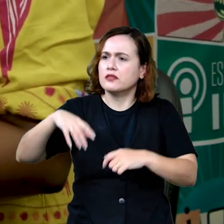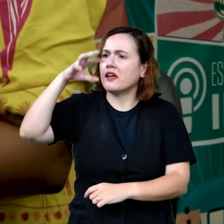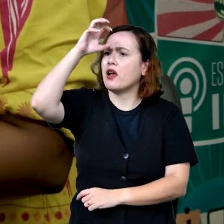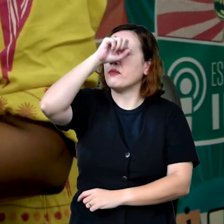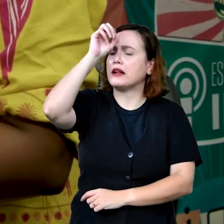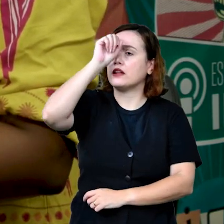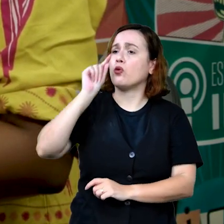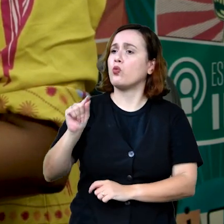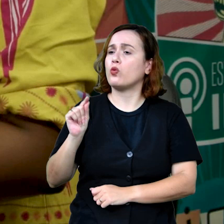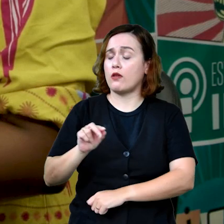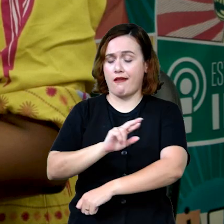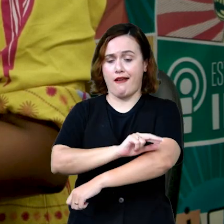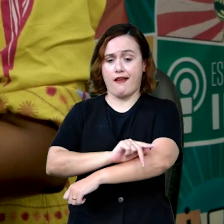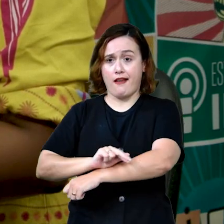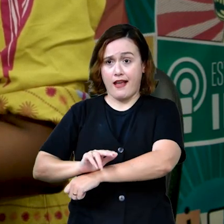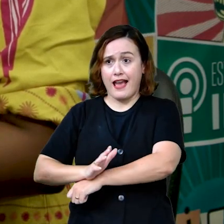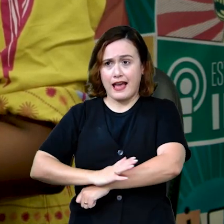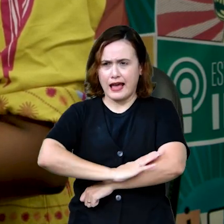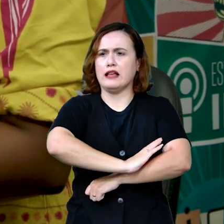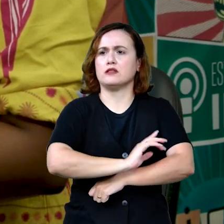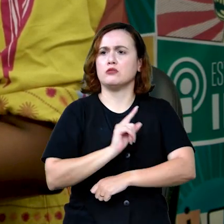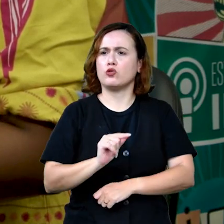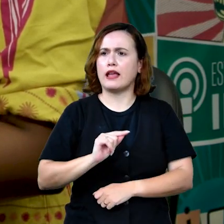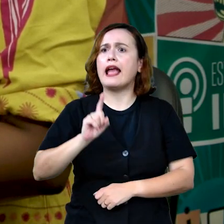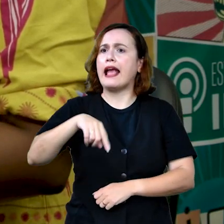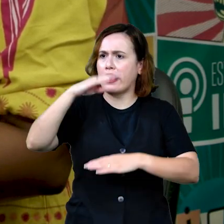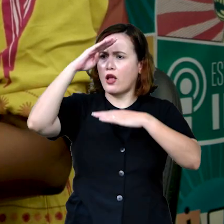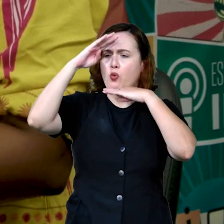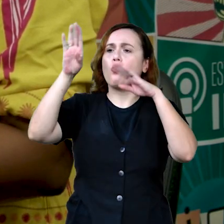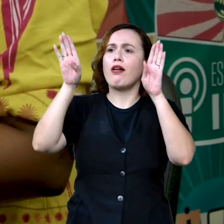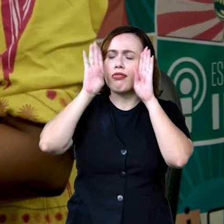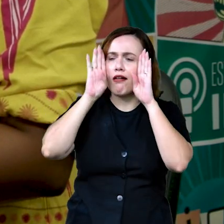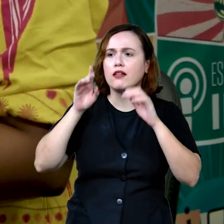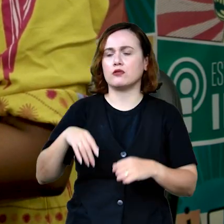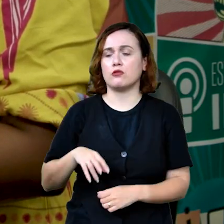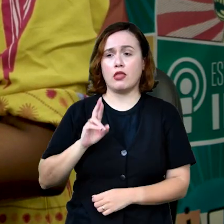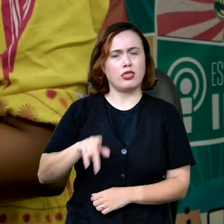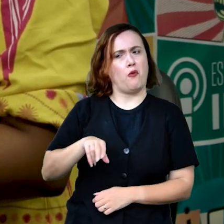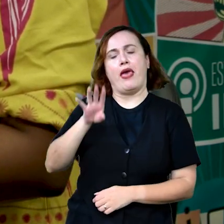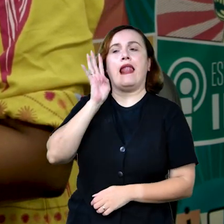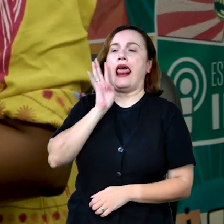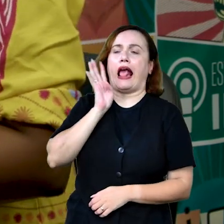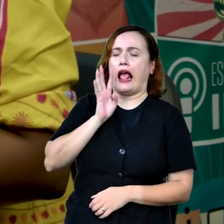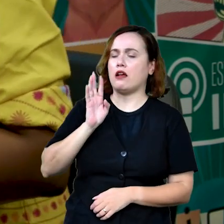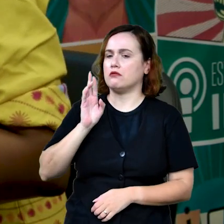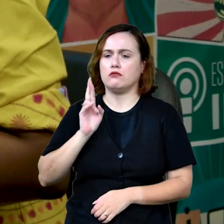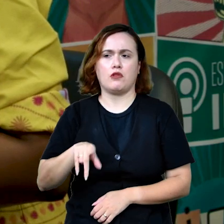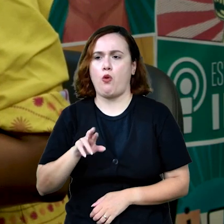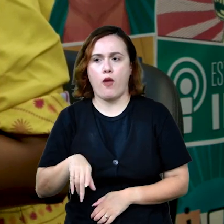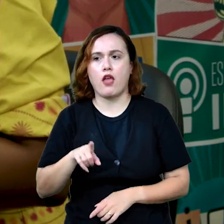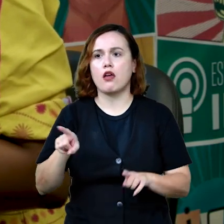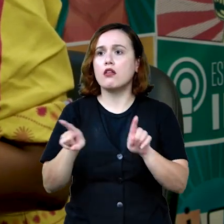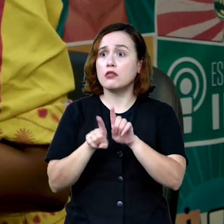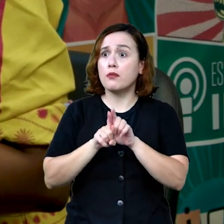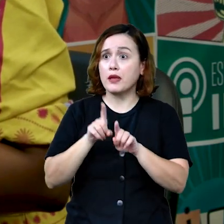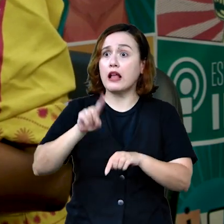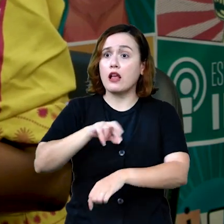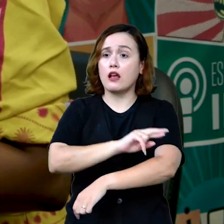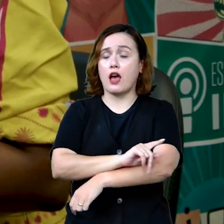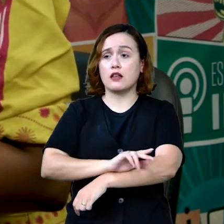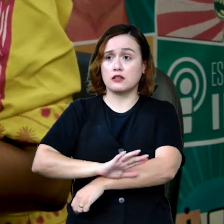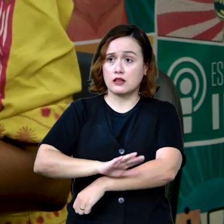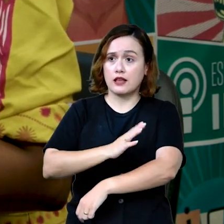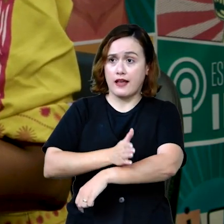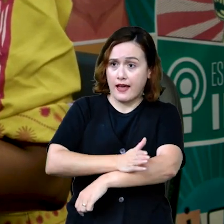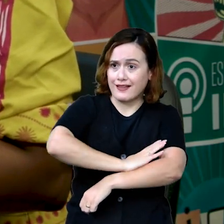que realmente, assim, racismo é careta, racismo está fora de moda, racismo é crime, que a gente também tem que lembrar